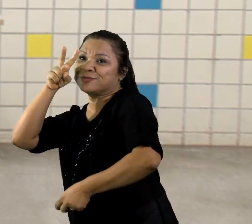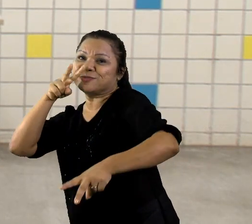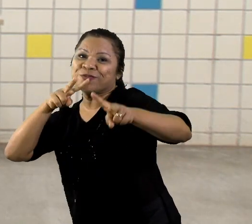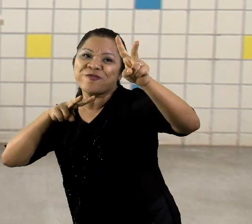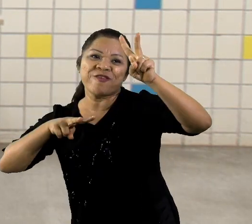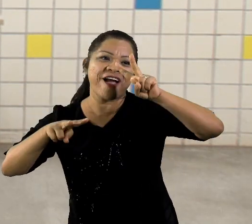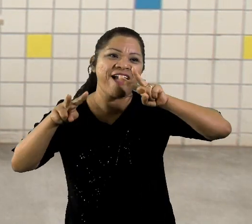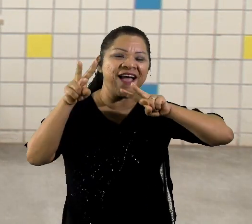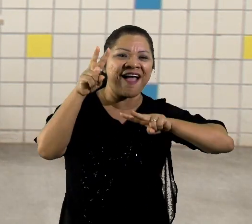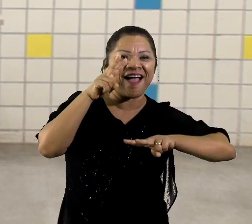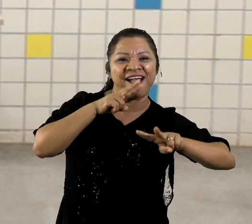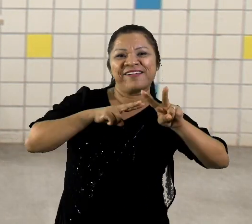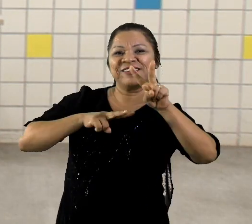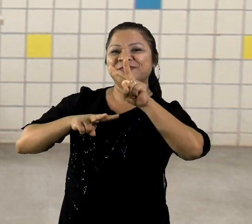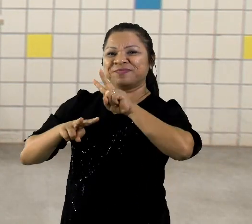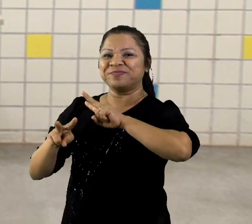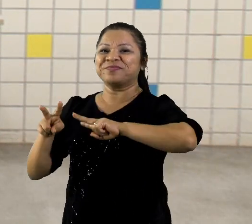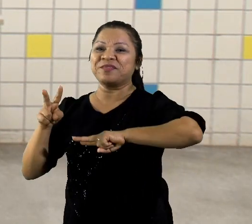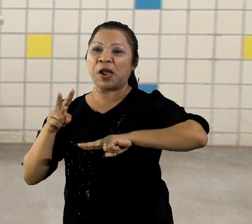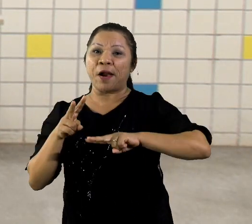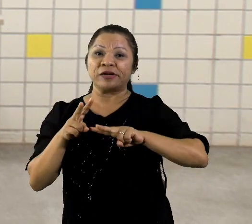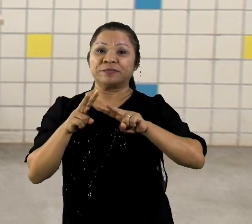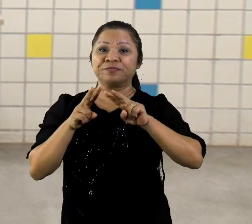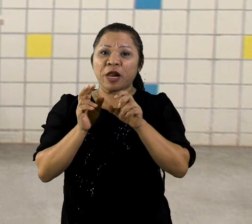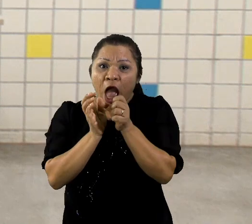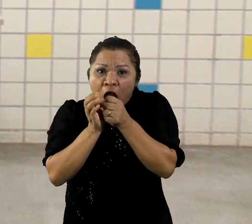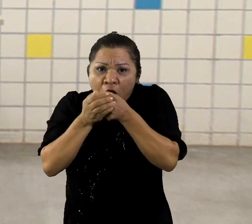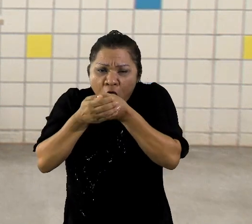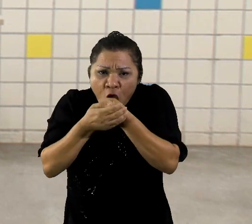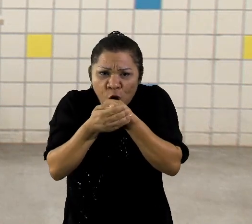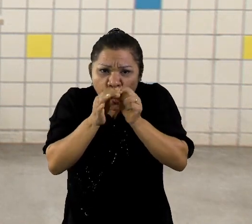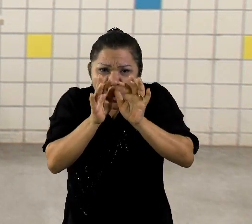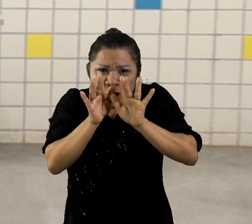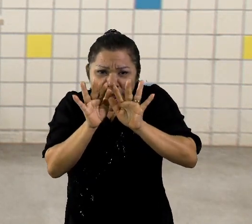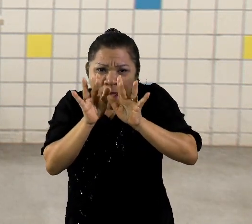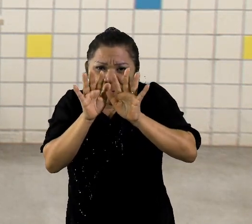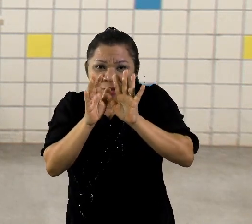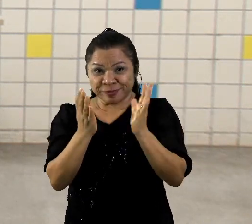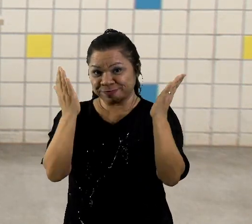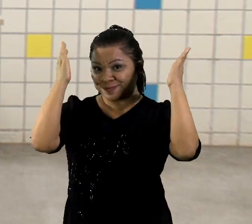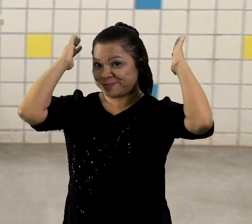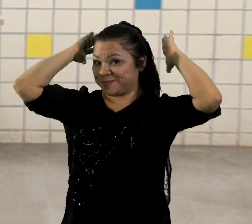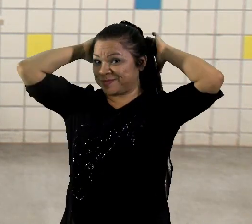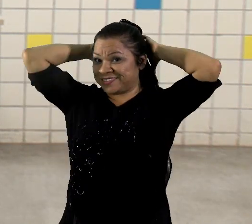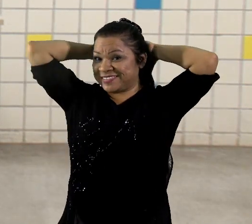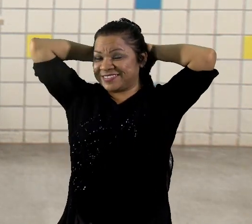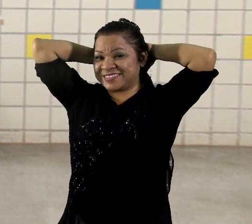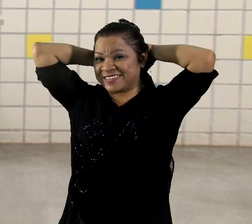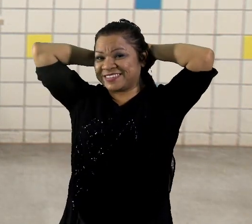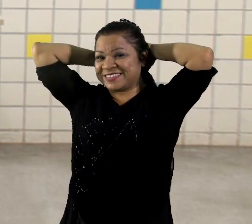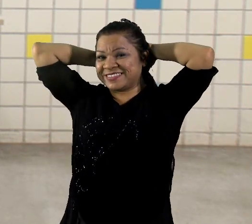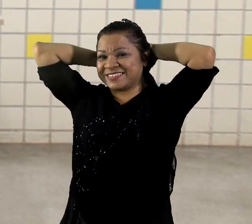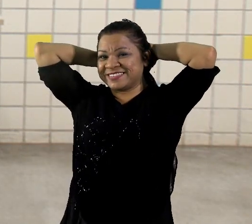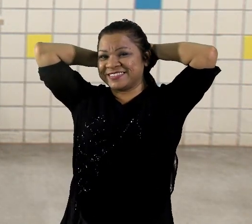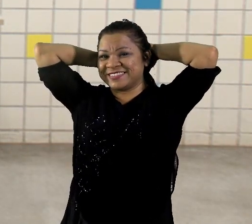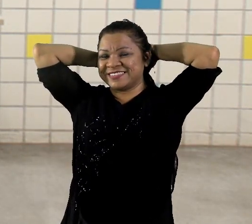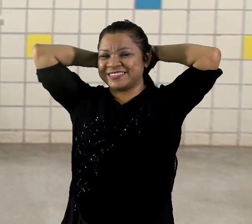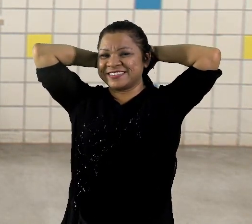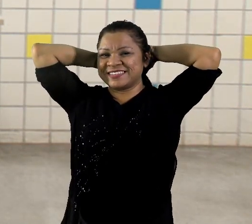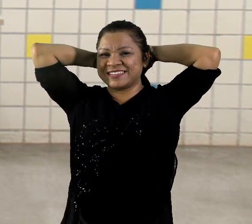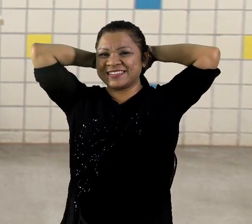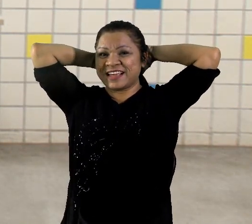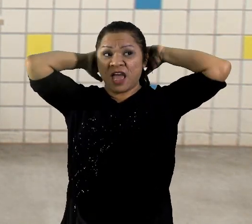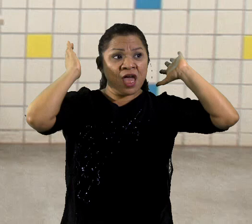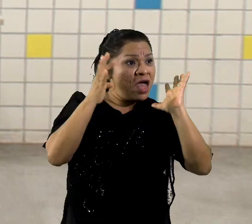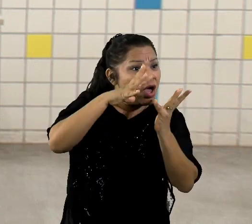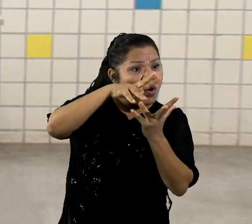o mundo ver. Esconda suas mãozinhas atrás de sua cabeça. O mundo não